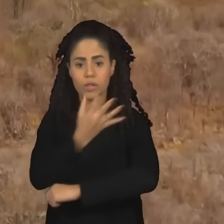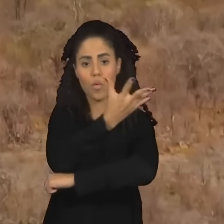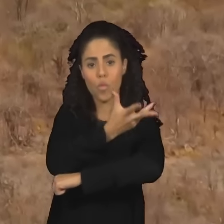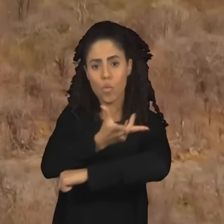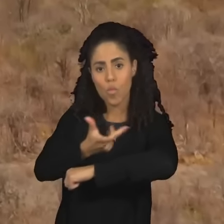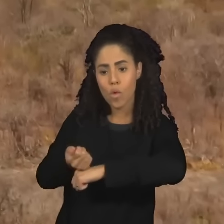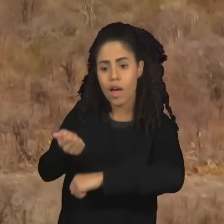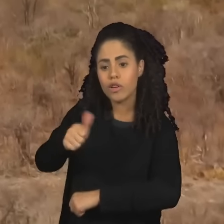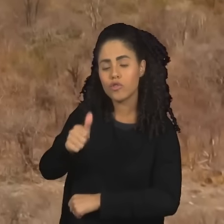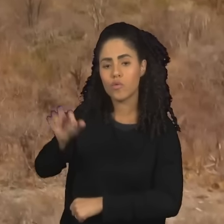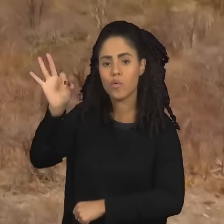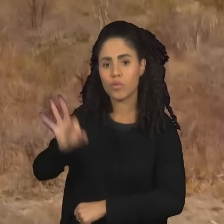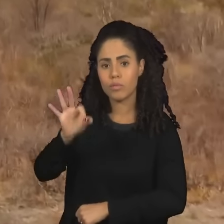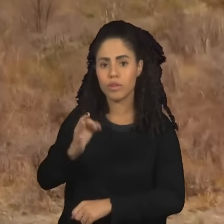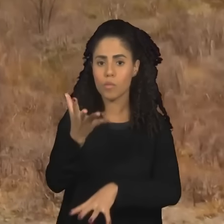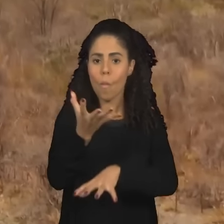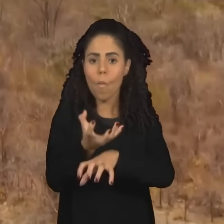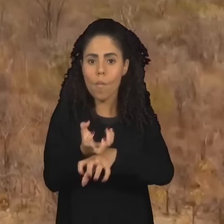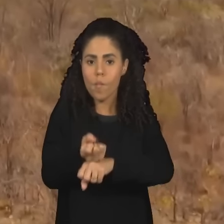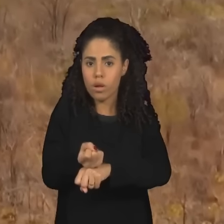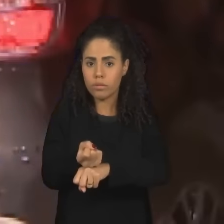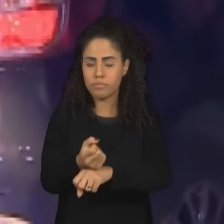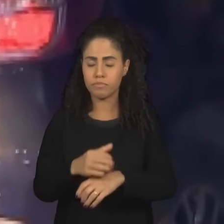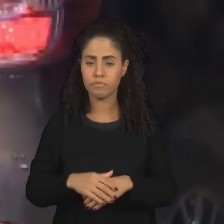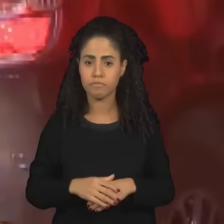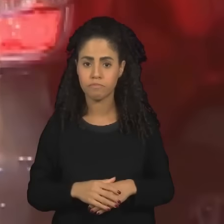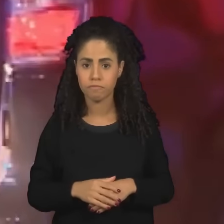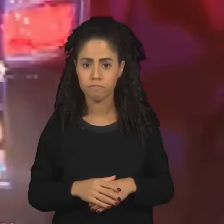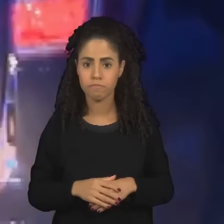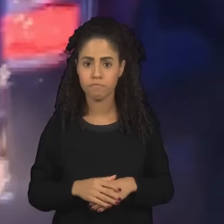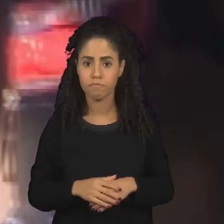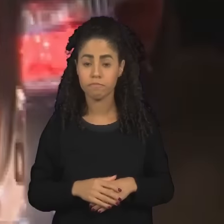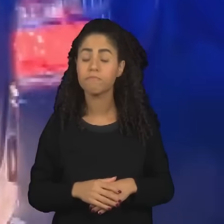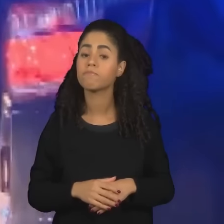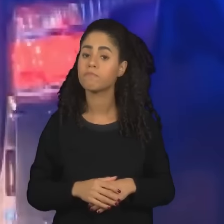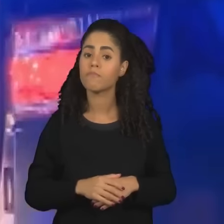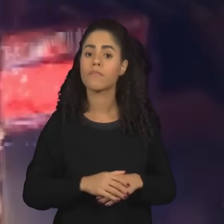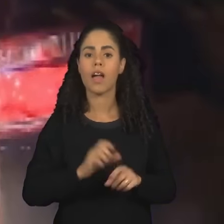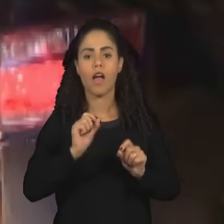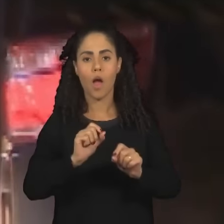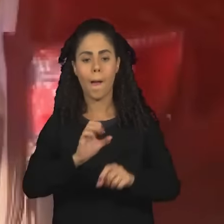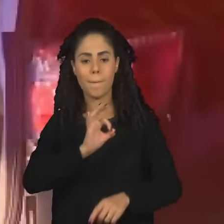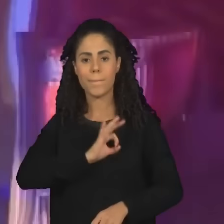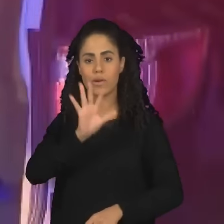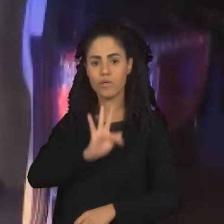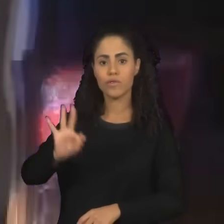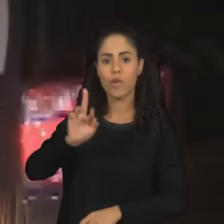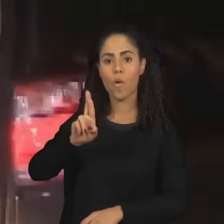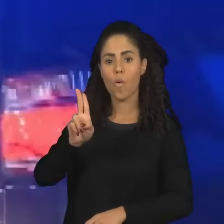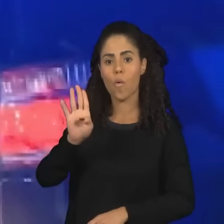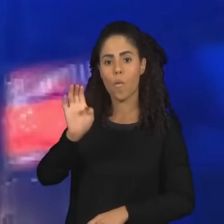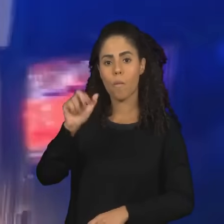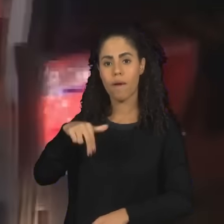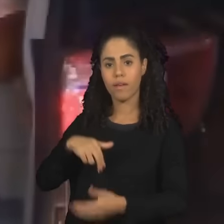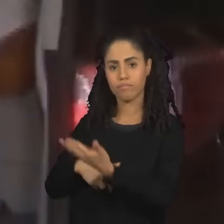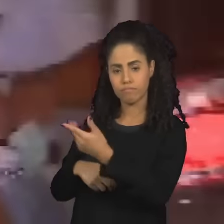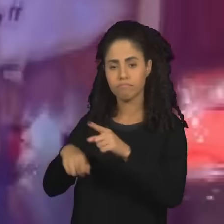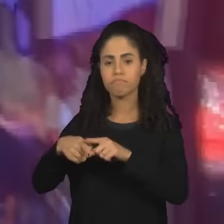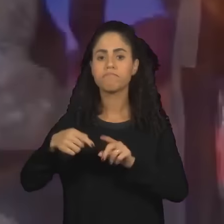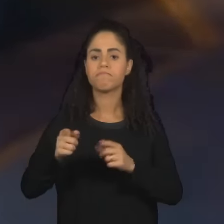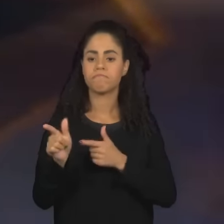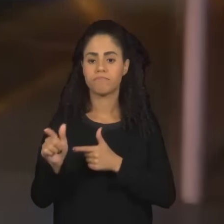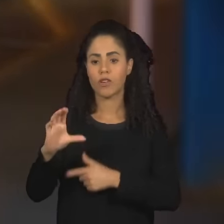de 11% na Caatinga. A Polícia Federal indiciou Rubem Dário da Silva Vilar, conhecido